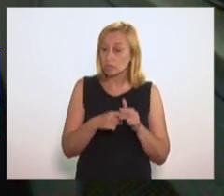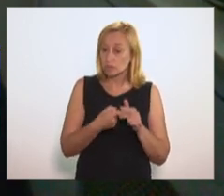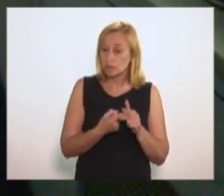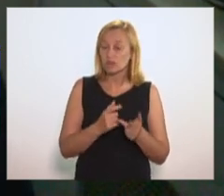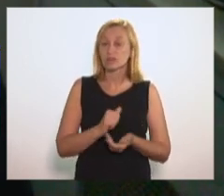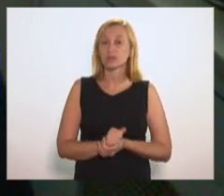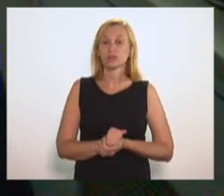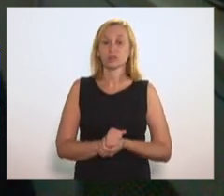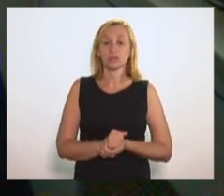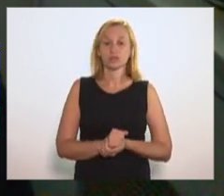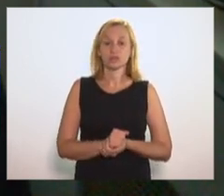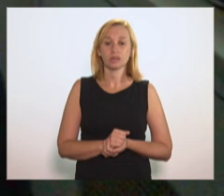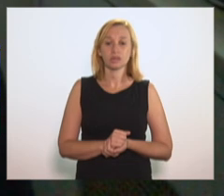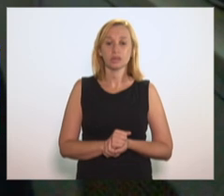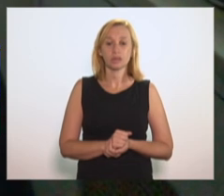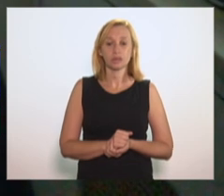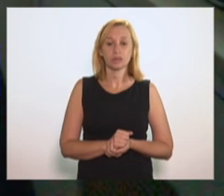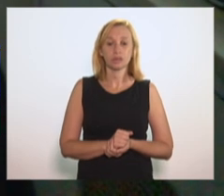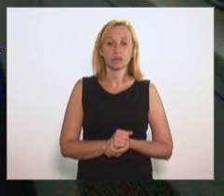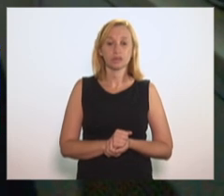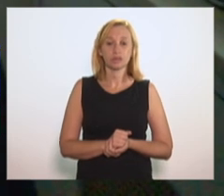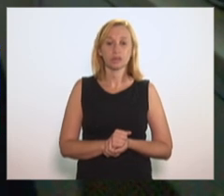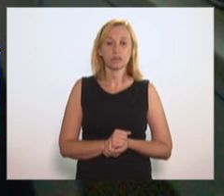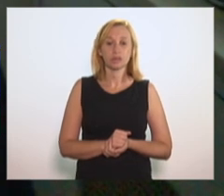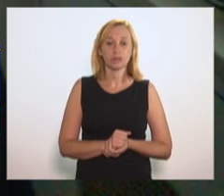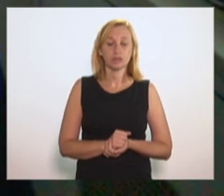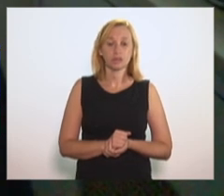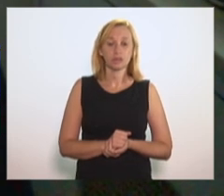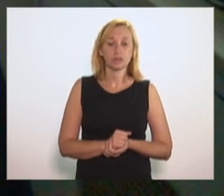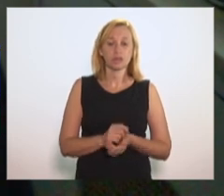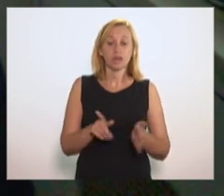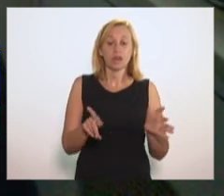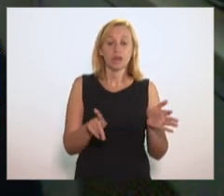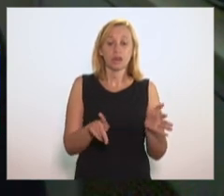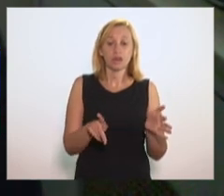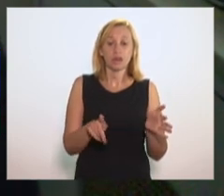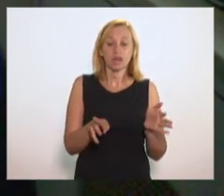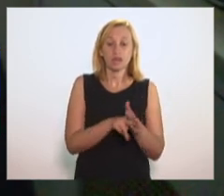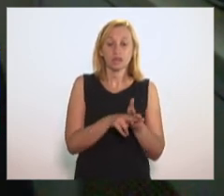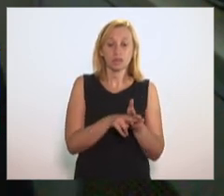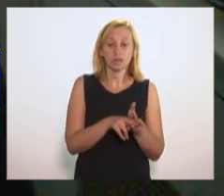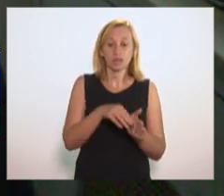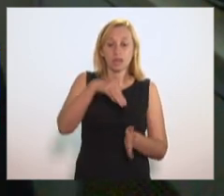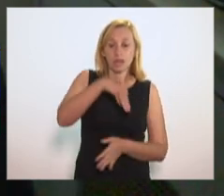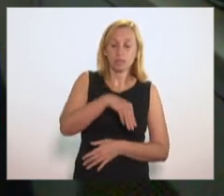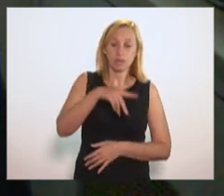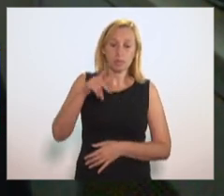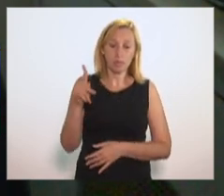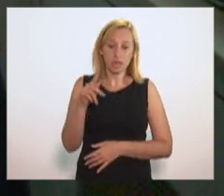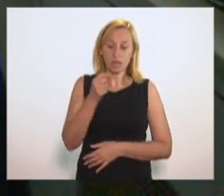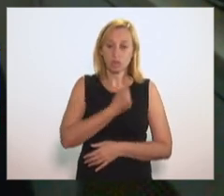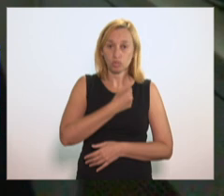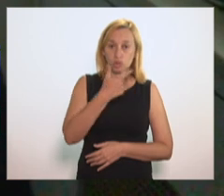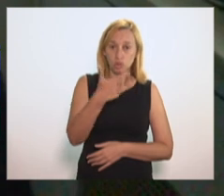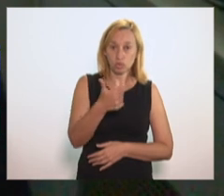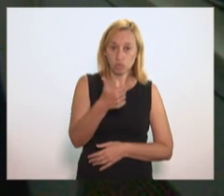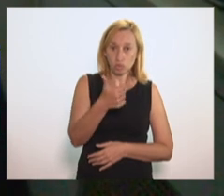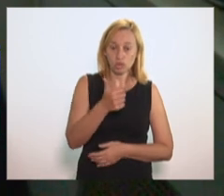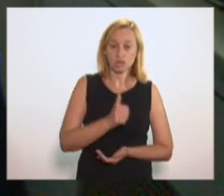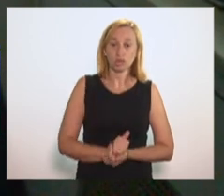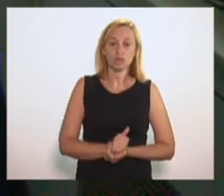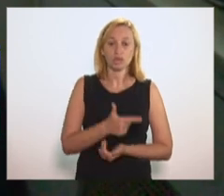pela uma resolução da MP número 12 de